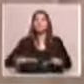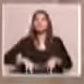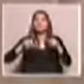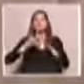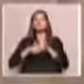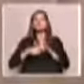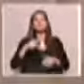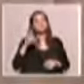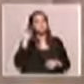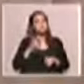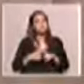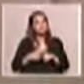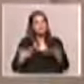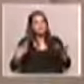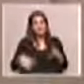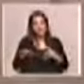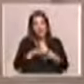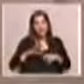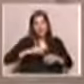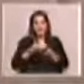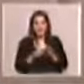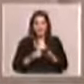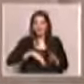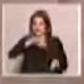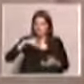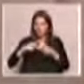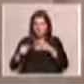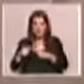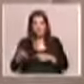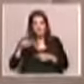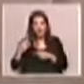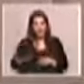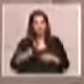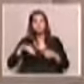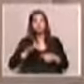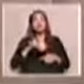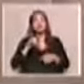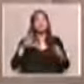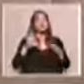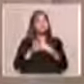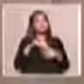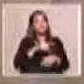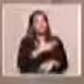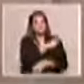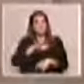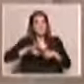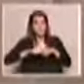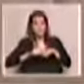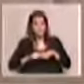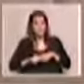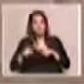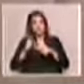projetos importantes, sobretudo na área do queijo da Serra da Estrela e de outros nacionais, sendo que um está a ser desenvolvido com a Universidade do Minho e uma empresa de queijos